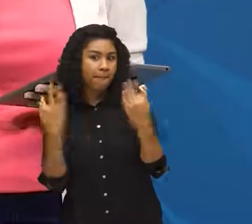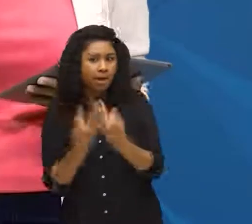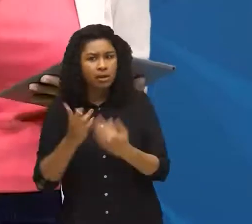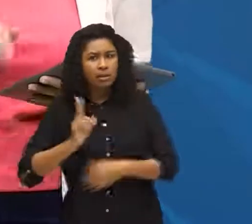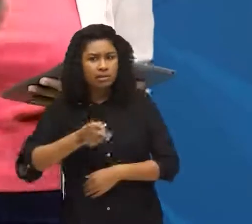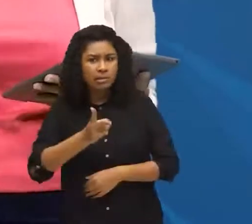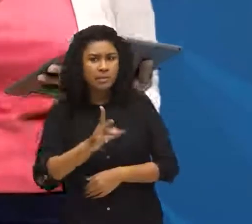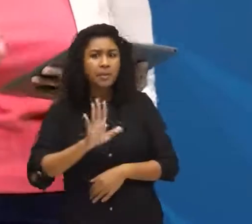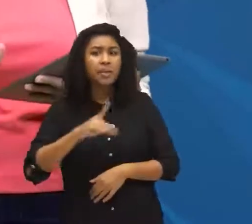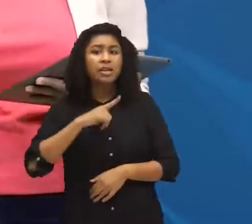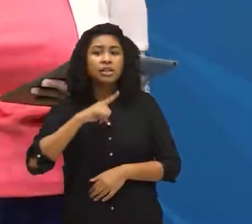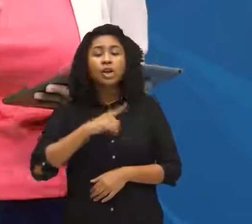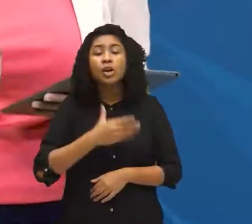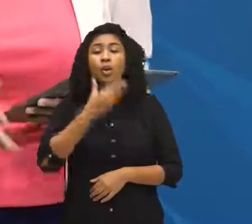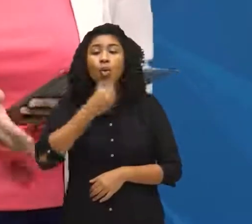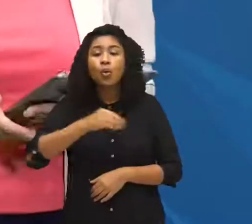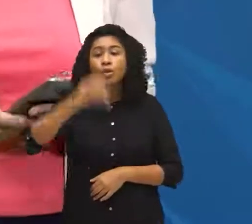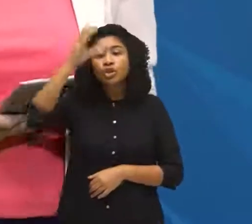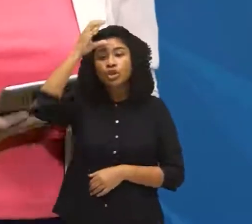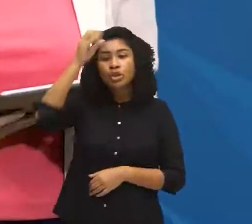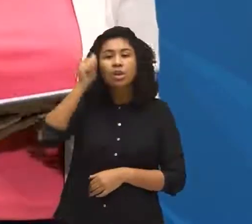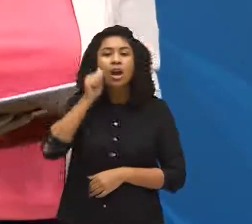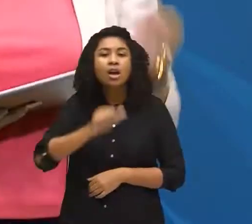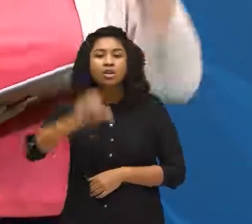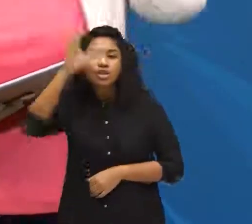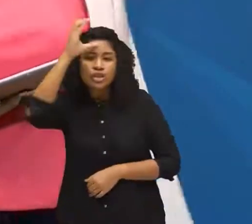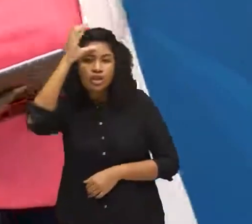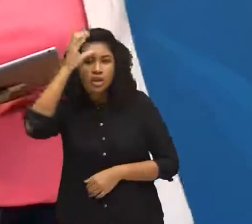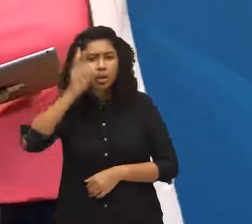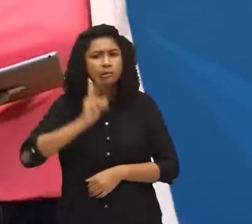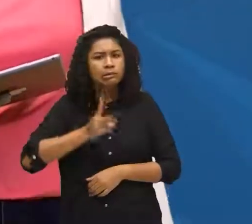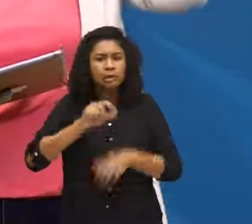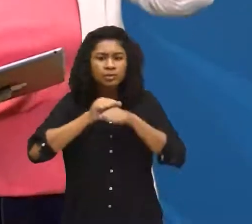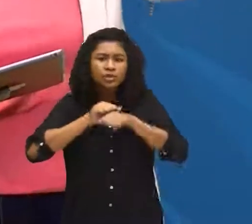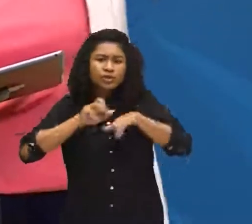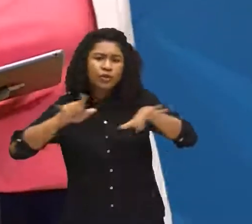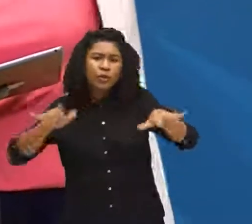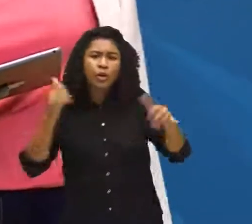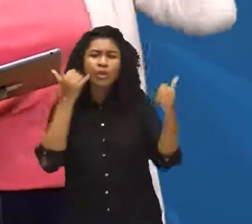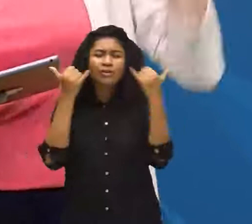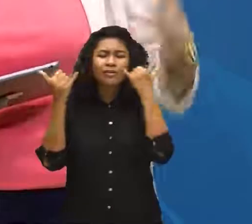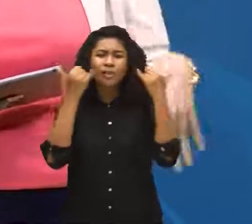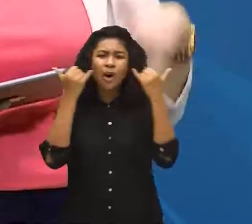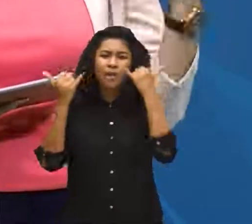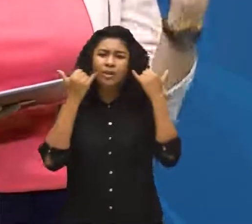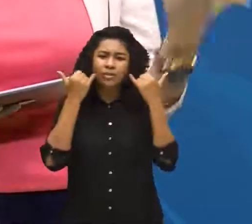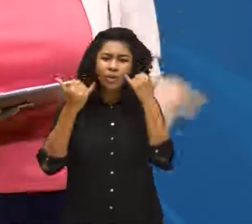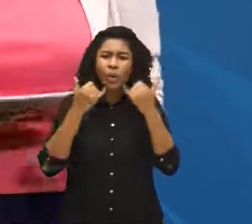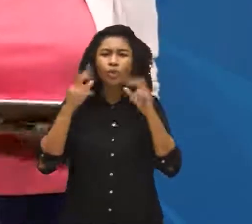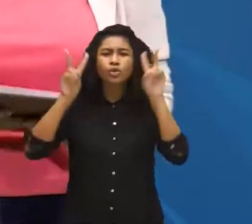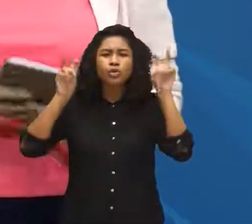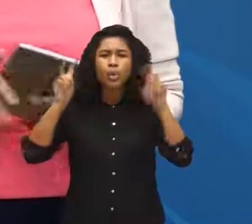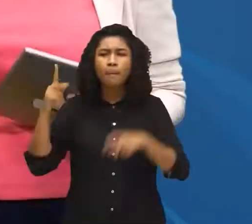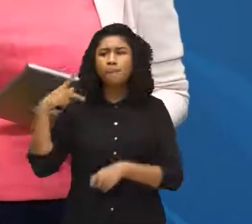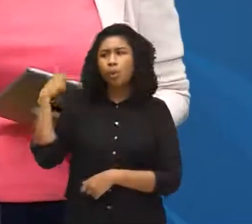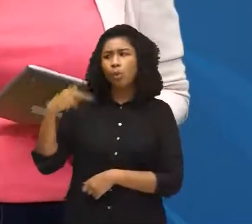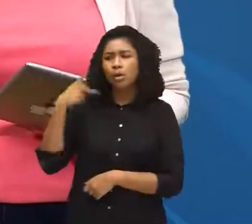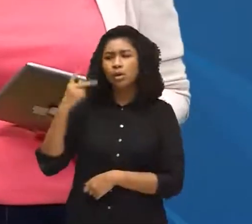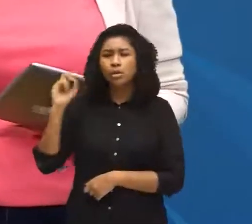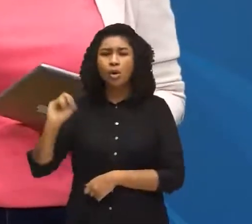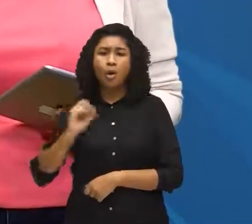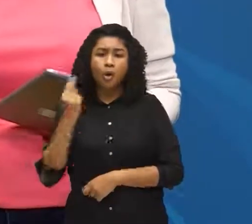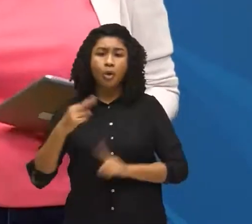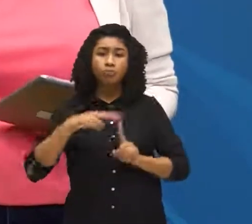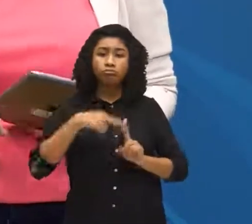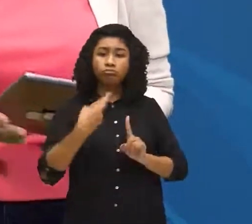normalmente bota o tio, a tia, sai compartilhando informações, muitas vezes com cunho político, religioso, né?